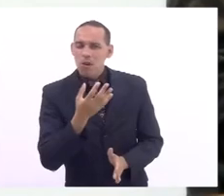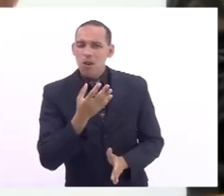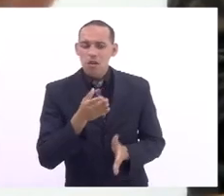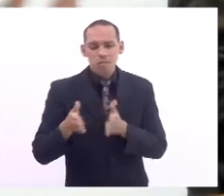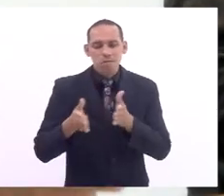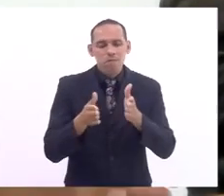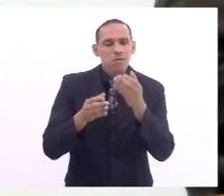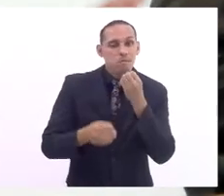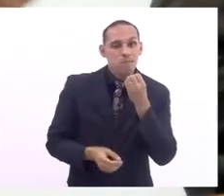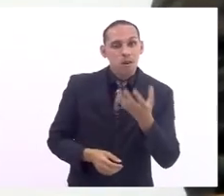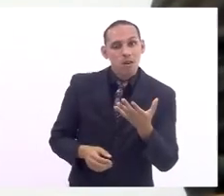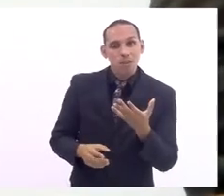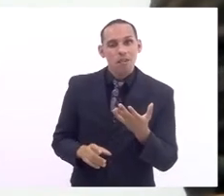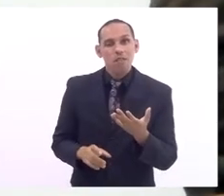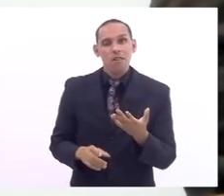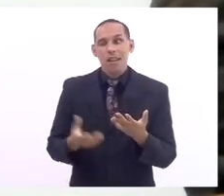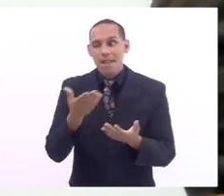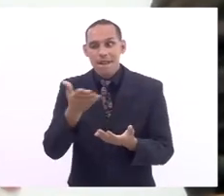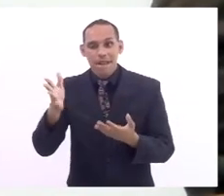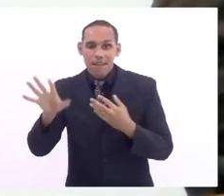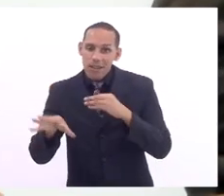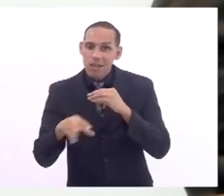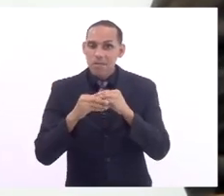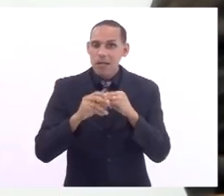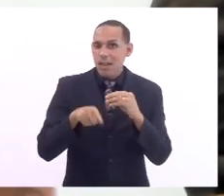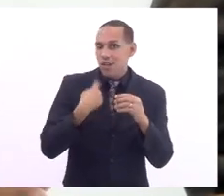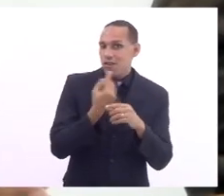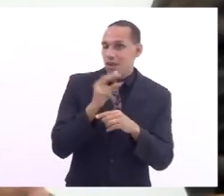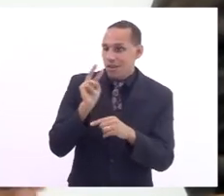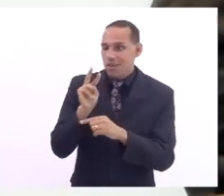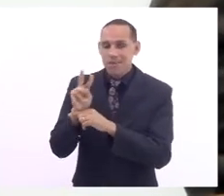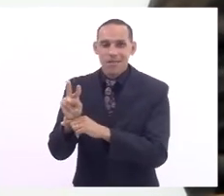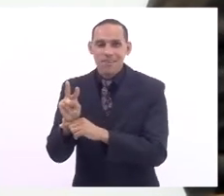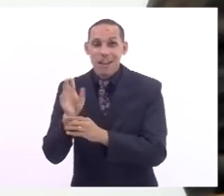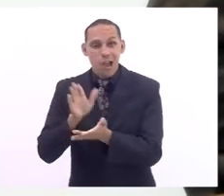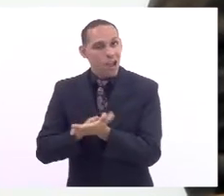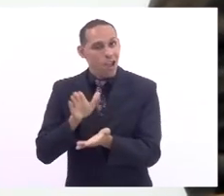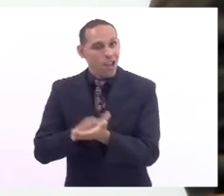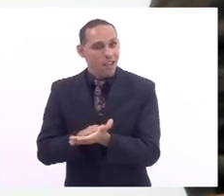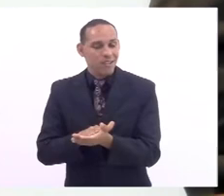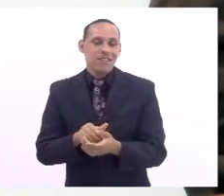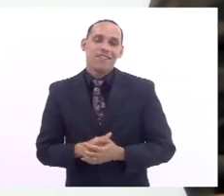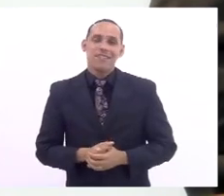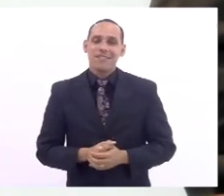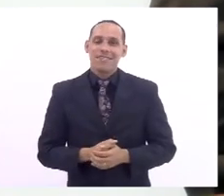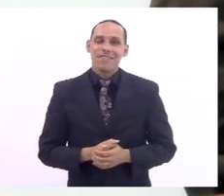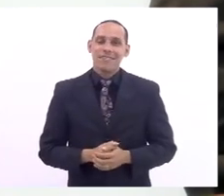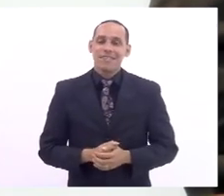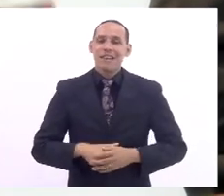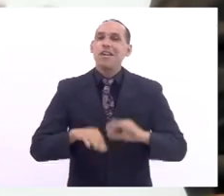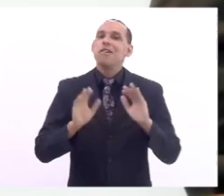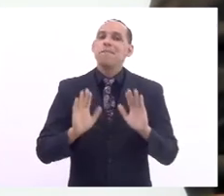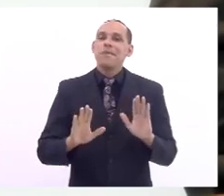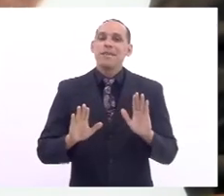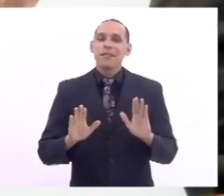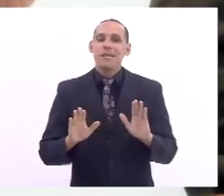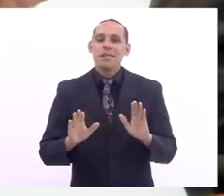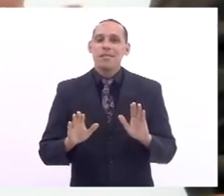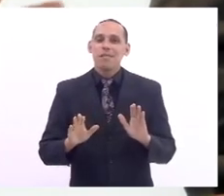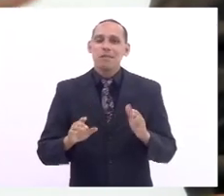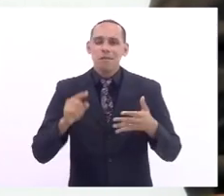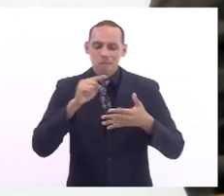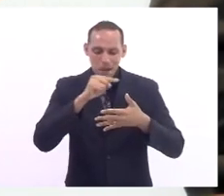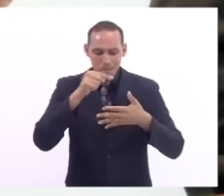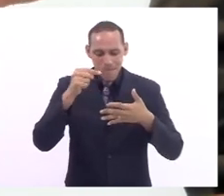eles implementar E cabe a nós monitorar e seguir cobrando né é mais dentro dessas